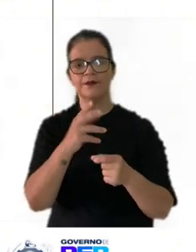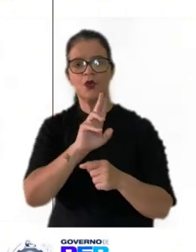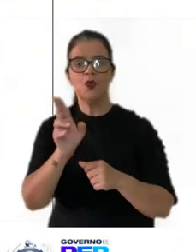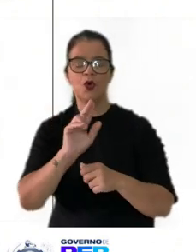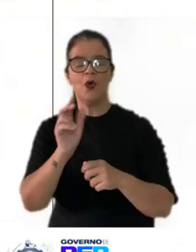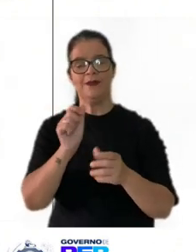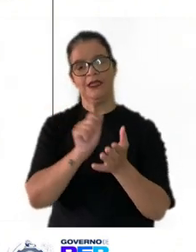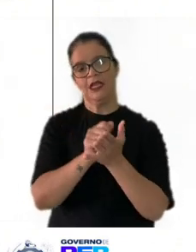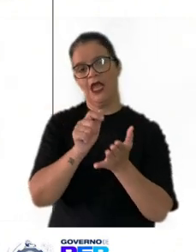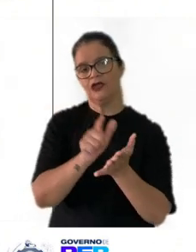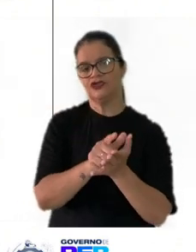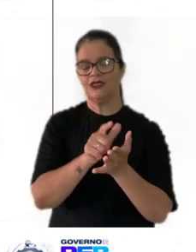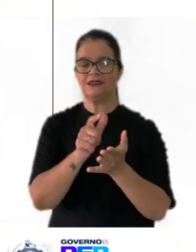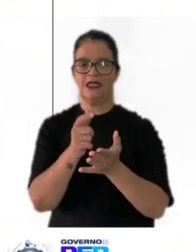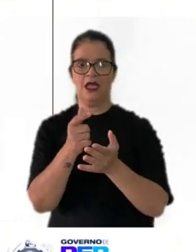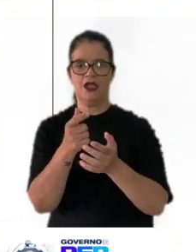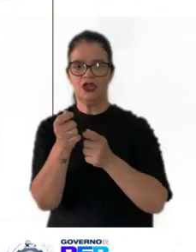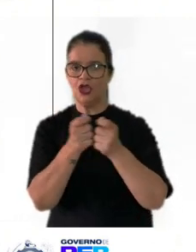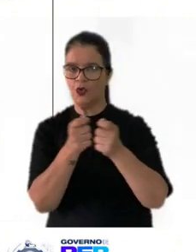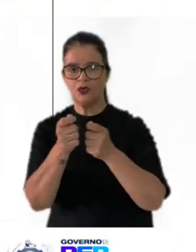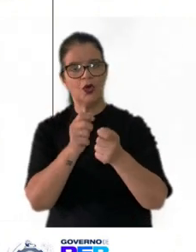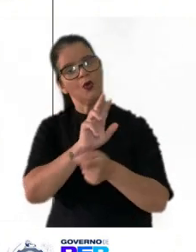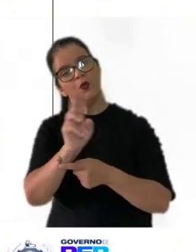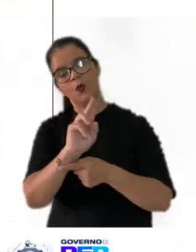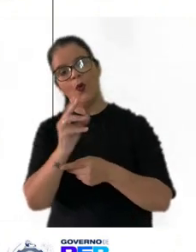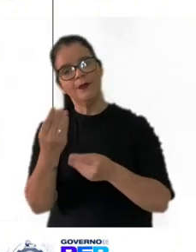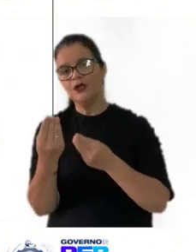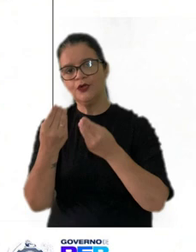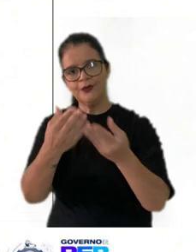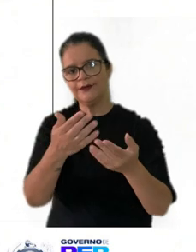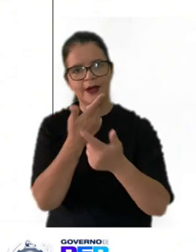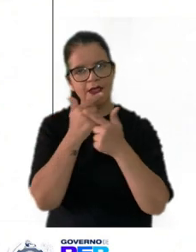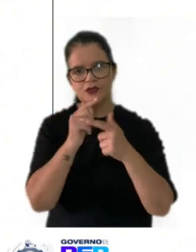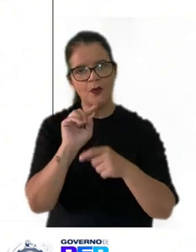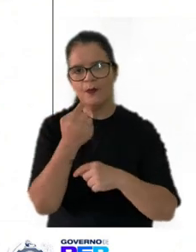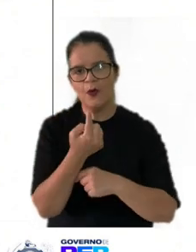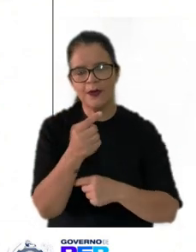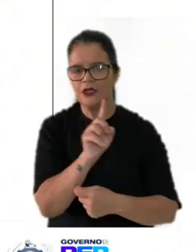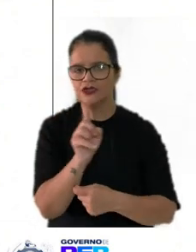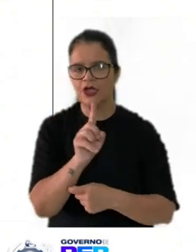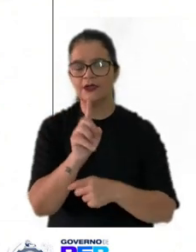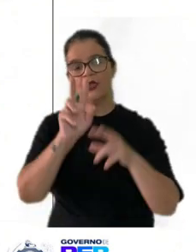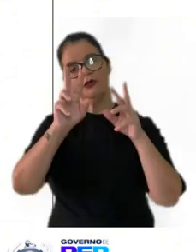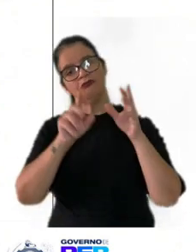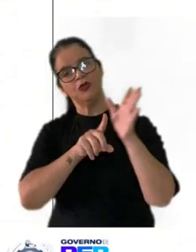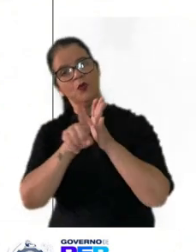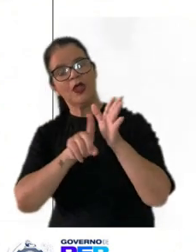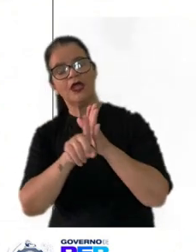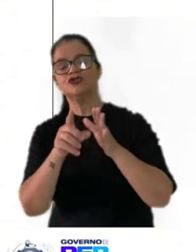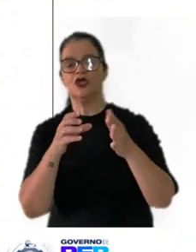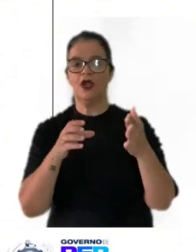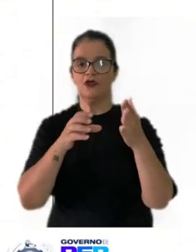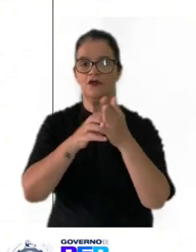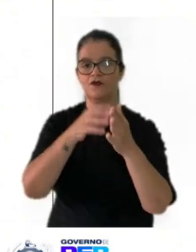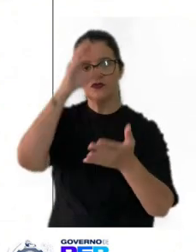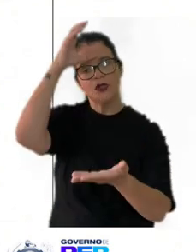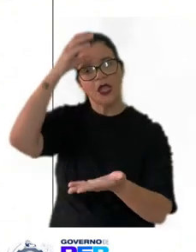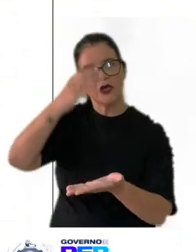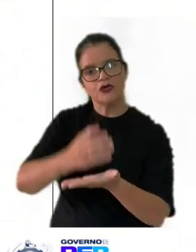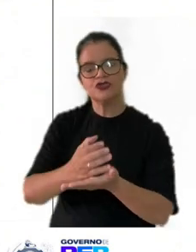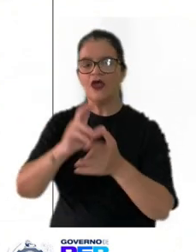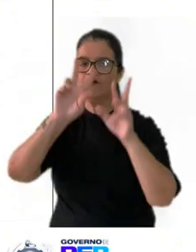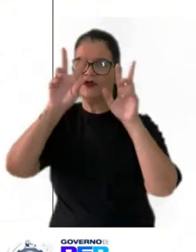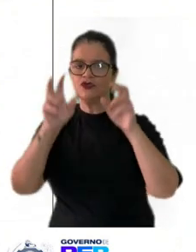bom o nome da agência não traz humor pra gente né no questionamento do funcionário ao chefe sobre o mesmo